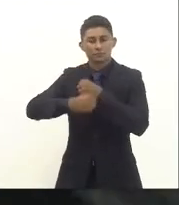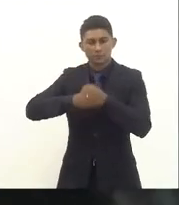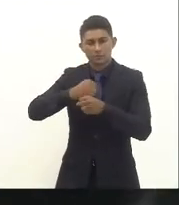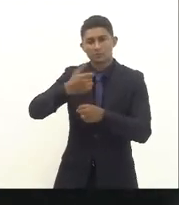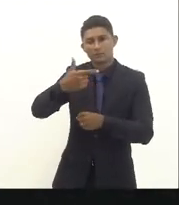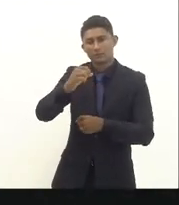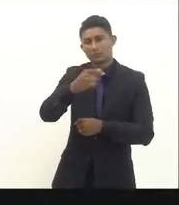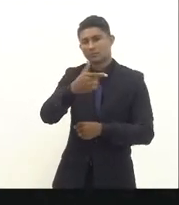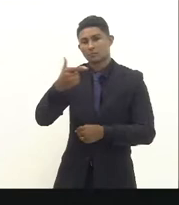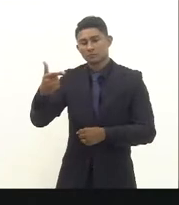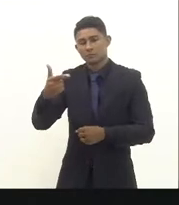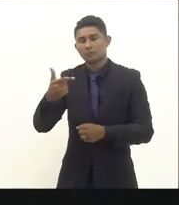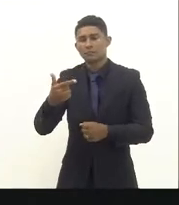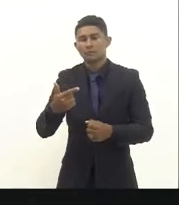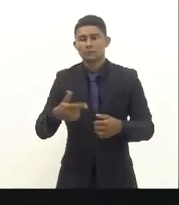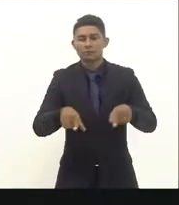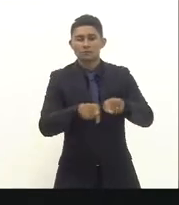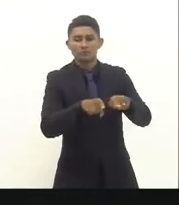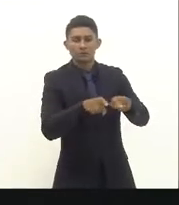ICMS de